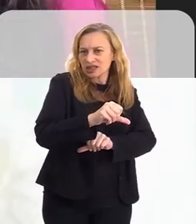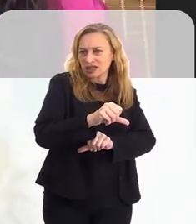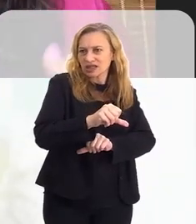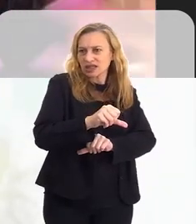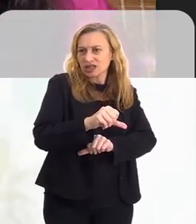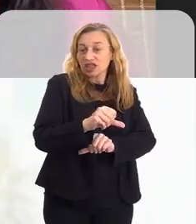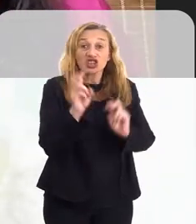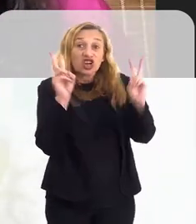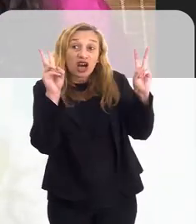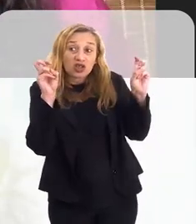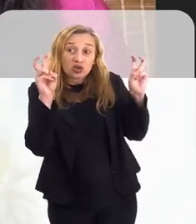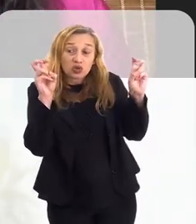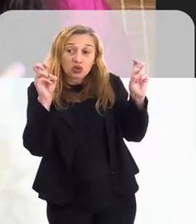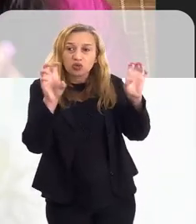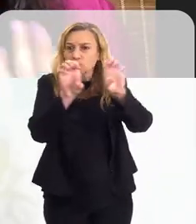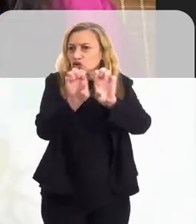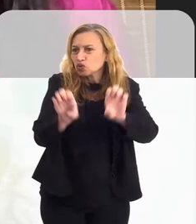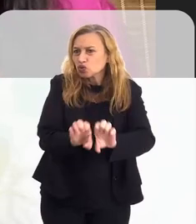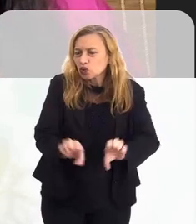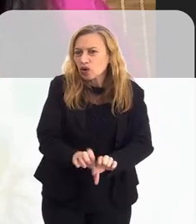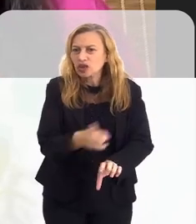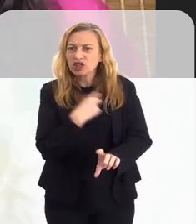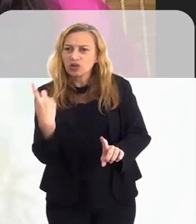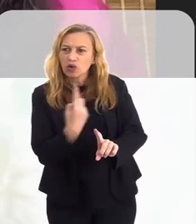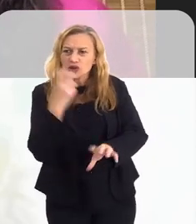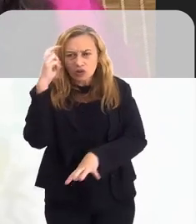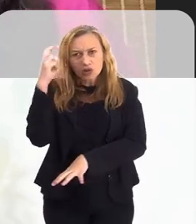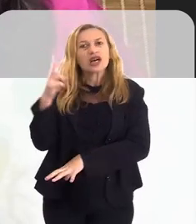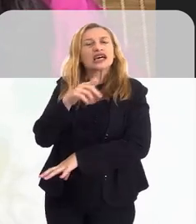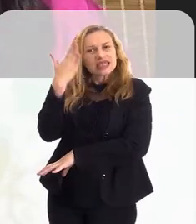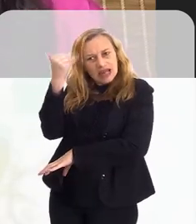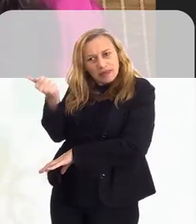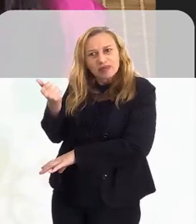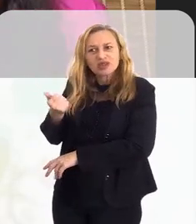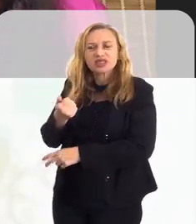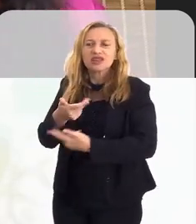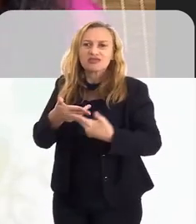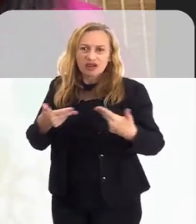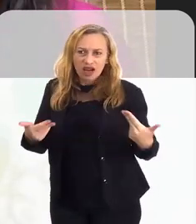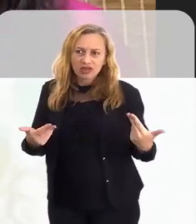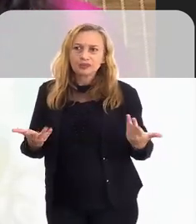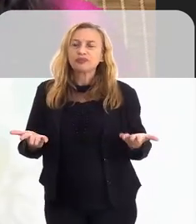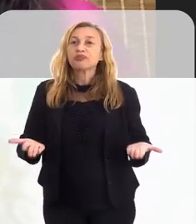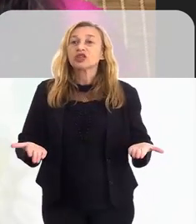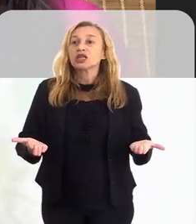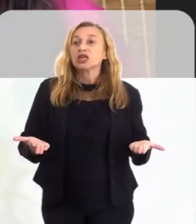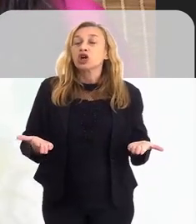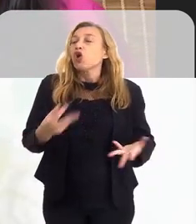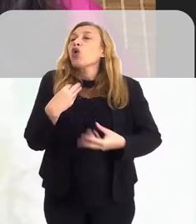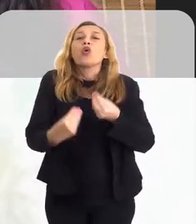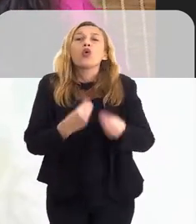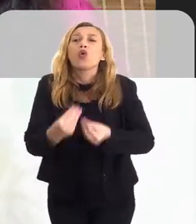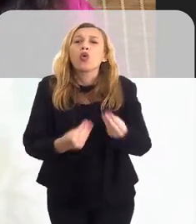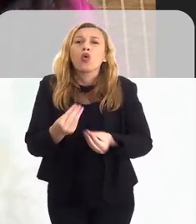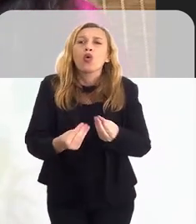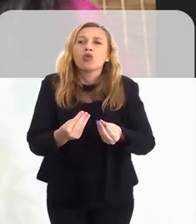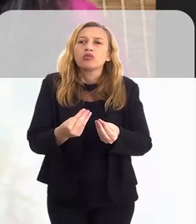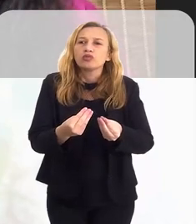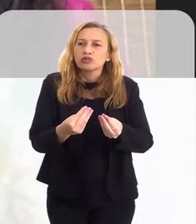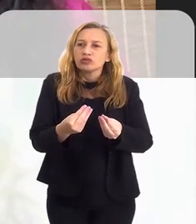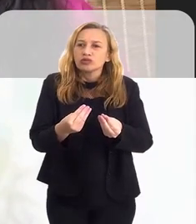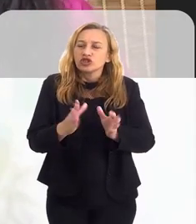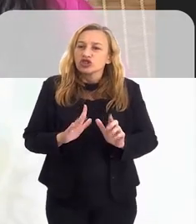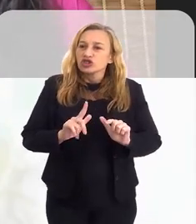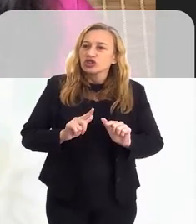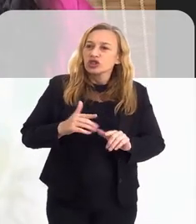de paradigma, de questões estruturais da nossa cultura. A gente sabe que tem muito a ver com isso. E aí, como é que surge